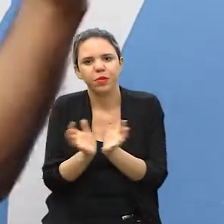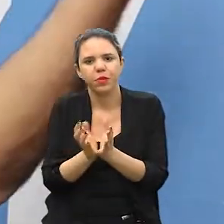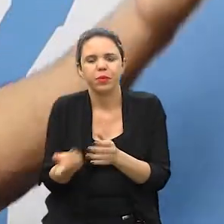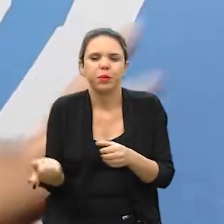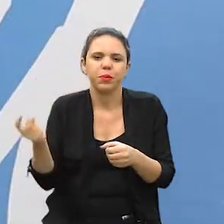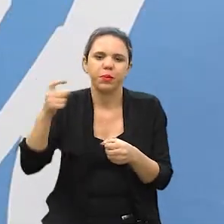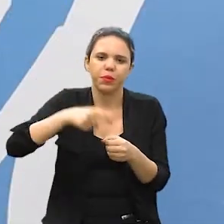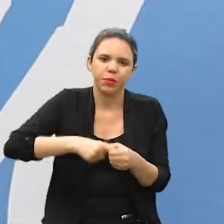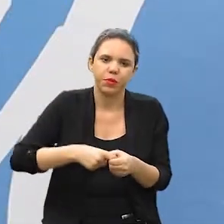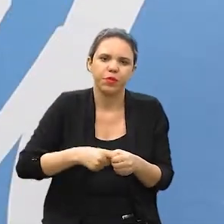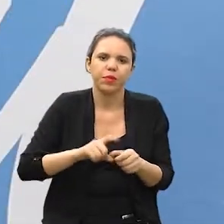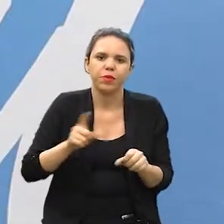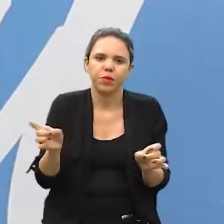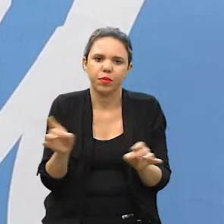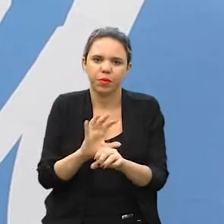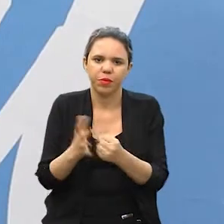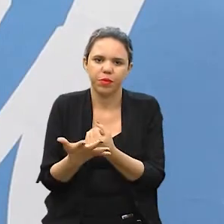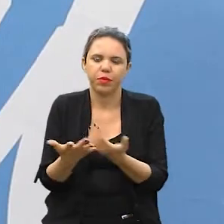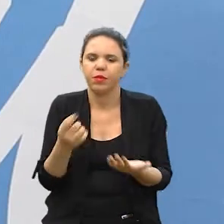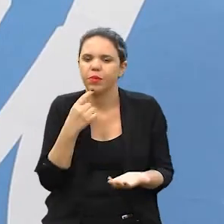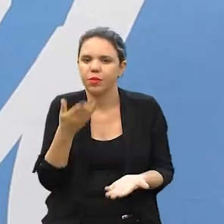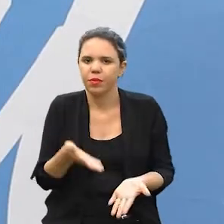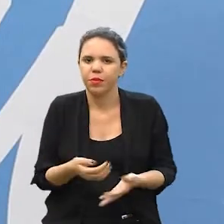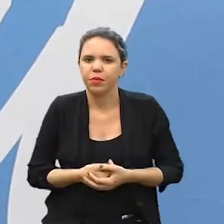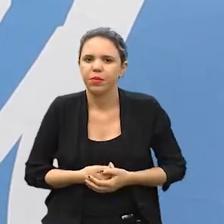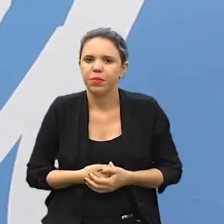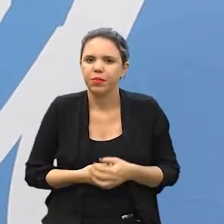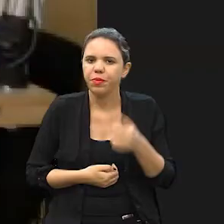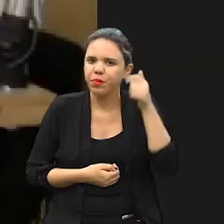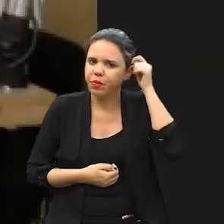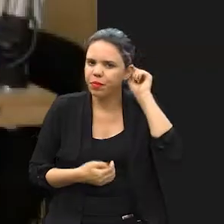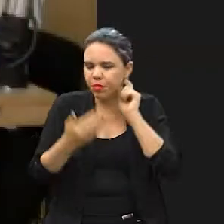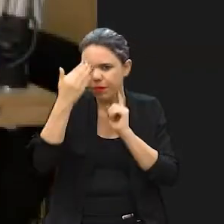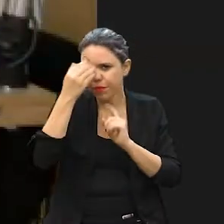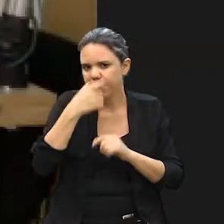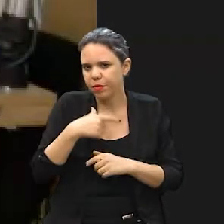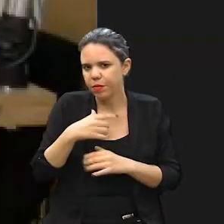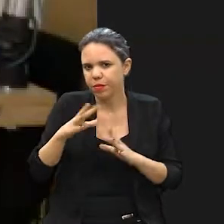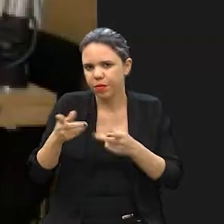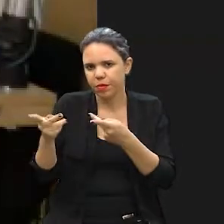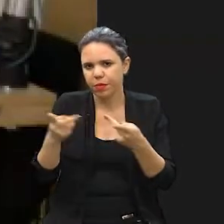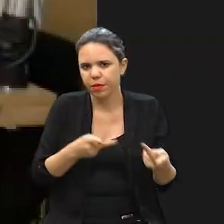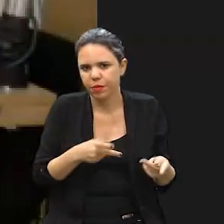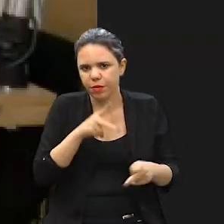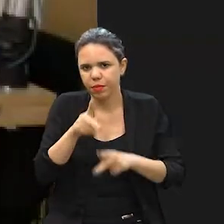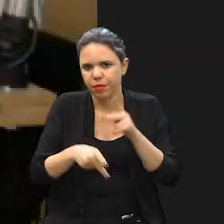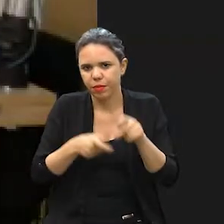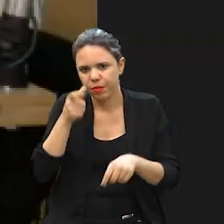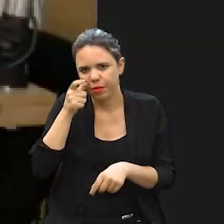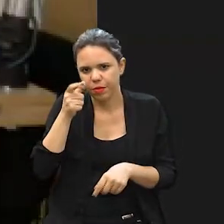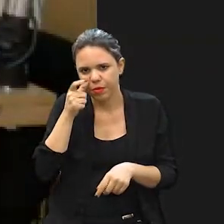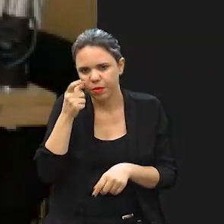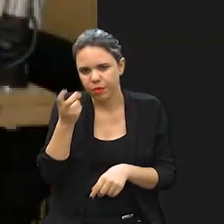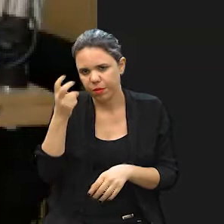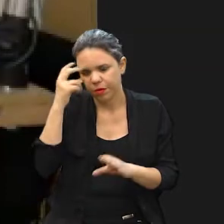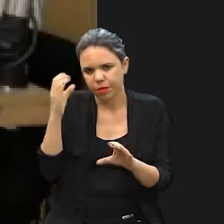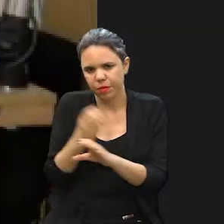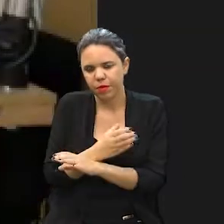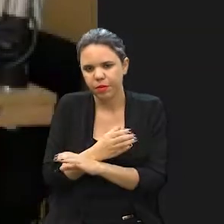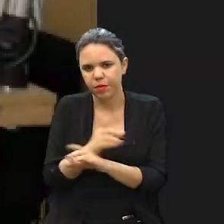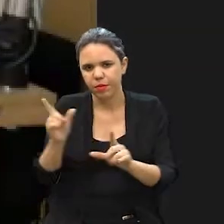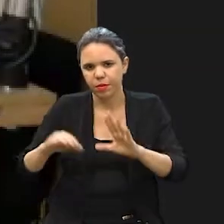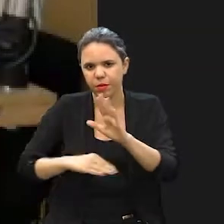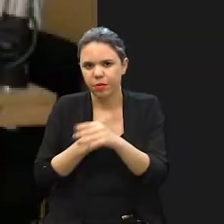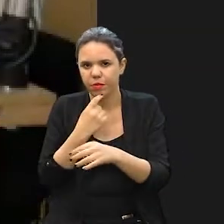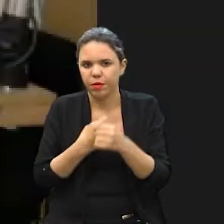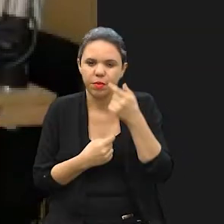de volta da pandemia aqui em Campinas? Obrigado, Rubens. Obrigado pelo convite. Pessoal que está assistindo aí o Cultura Total da